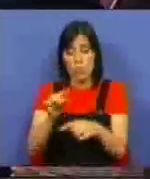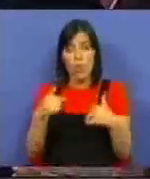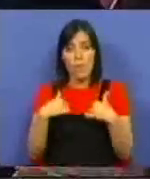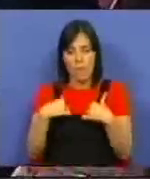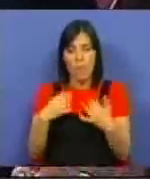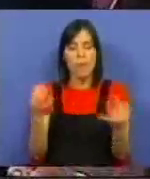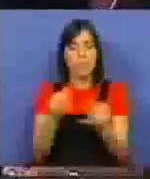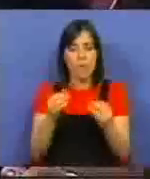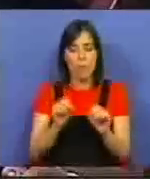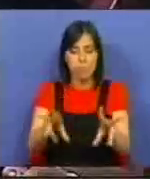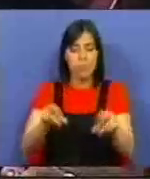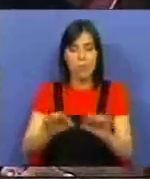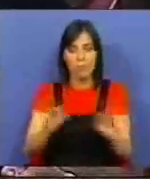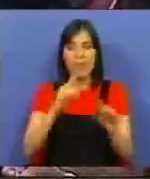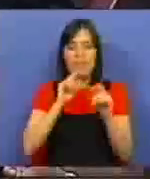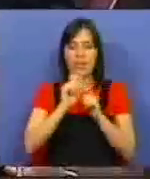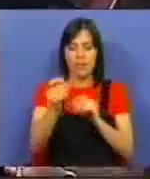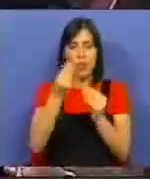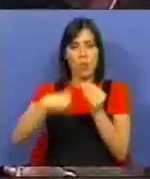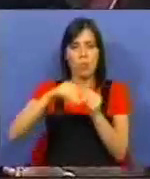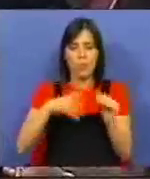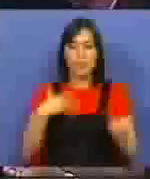as